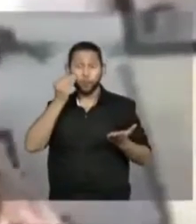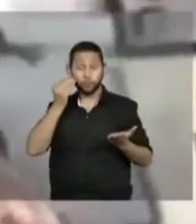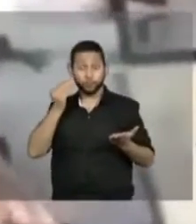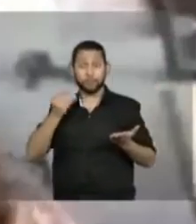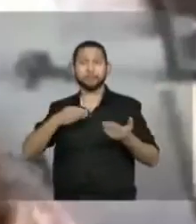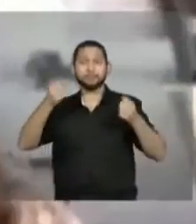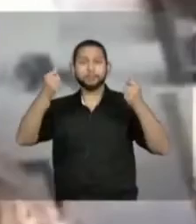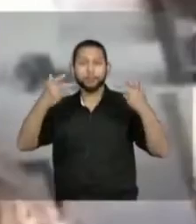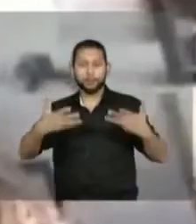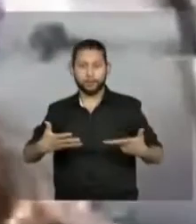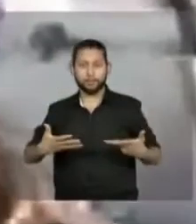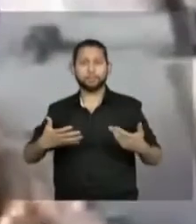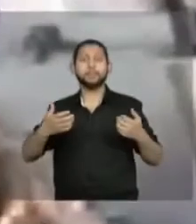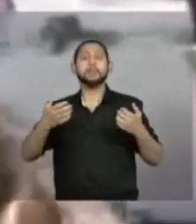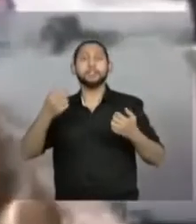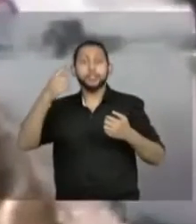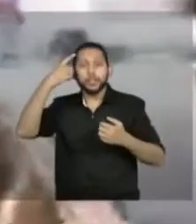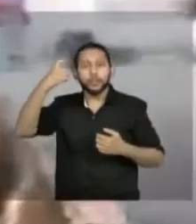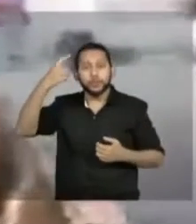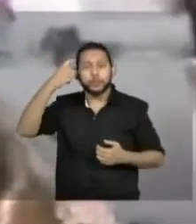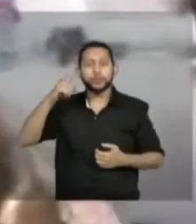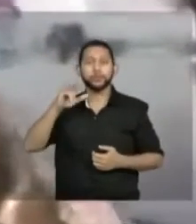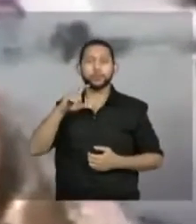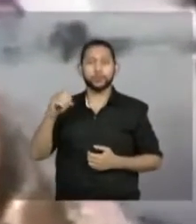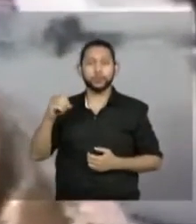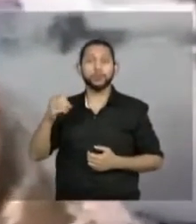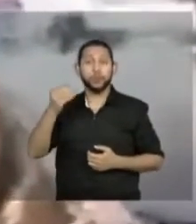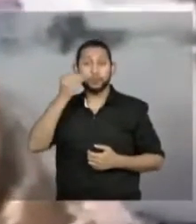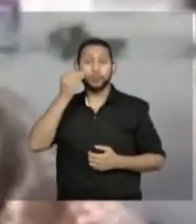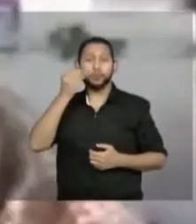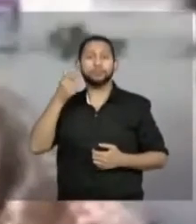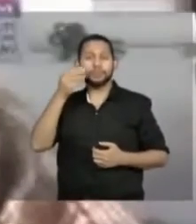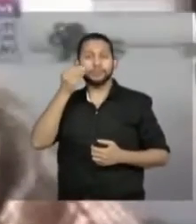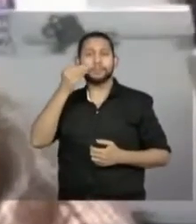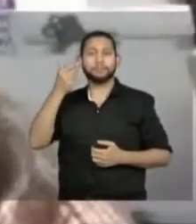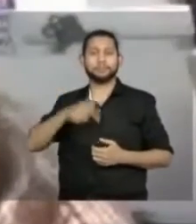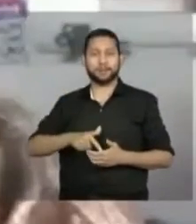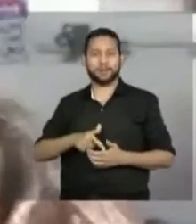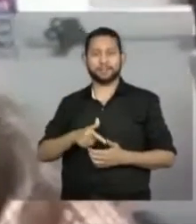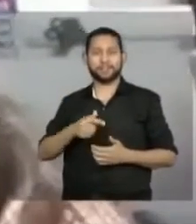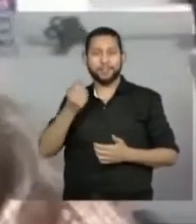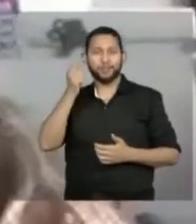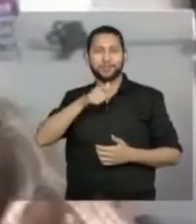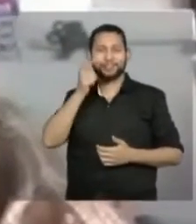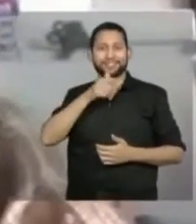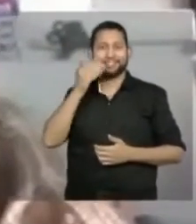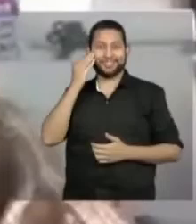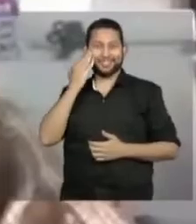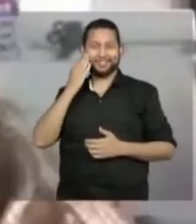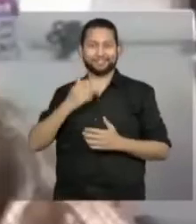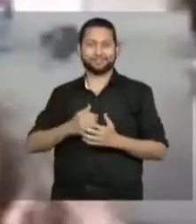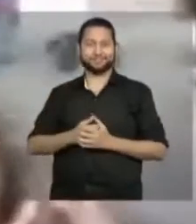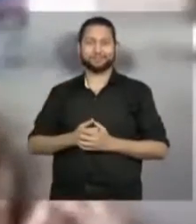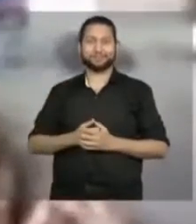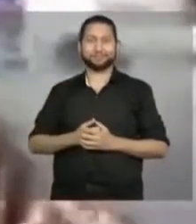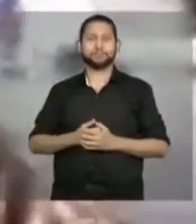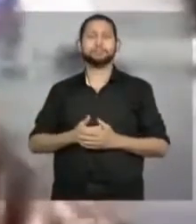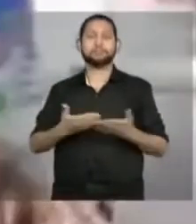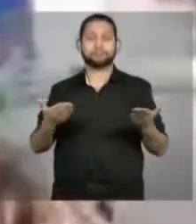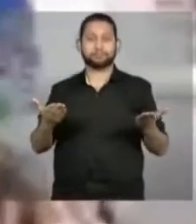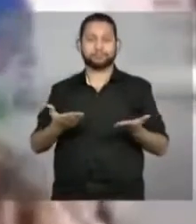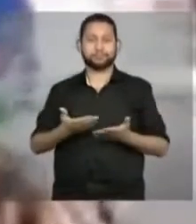de lixo, eu perdi os últimos 2 minutos que eu não ouvi.